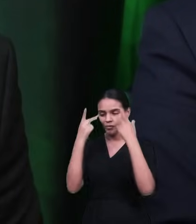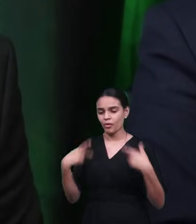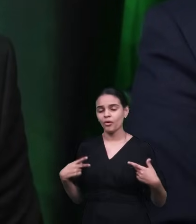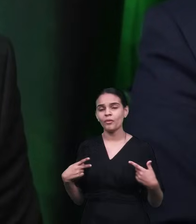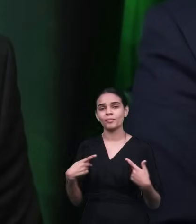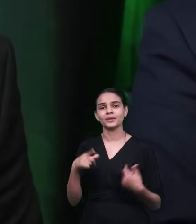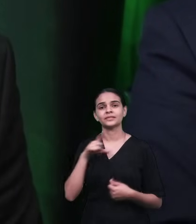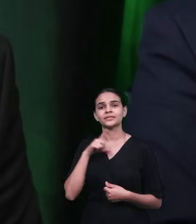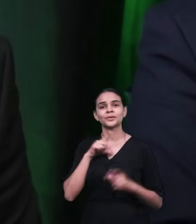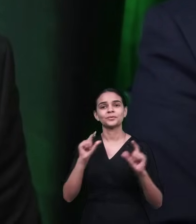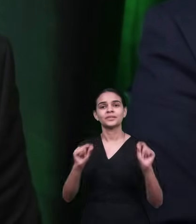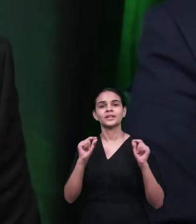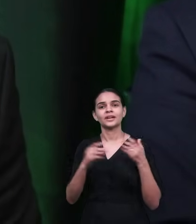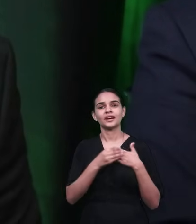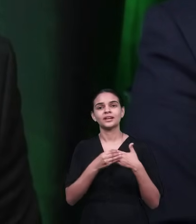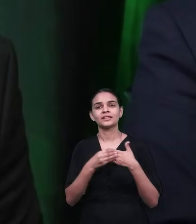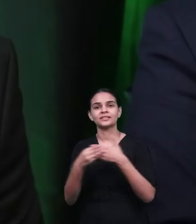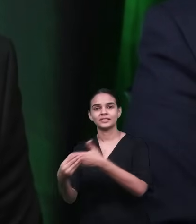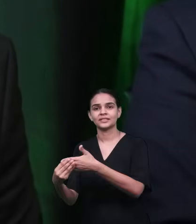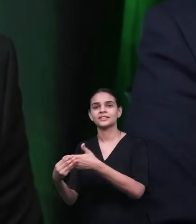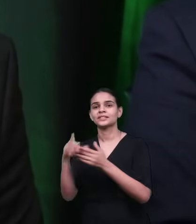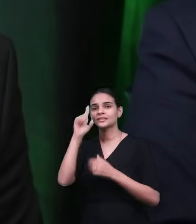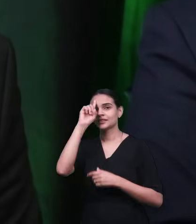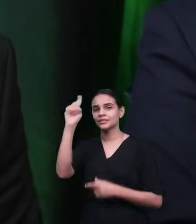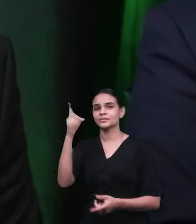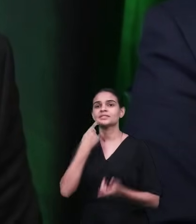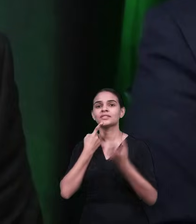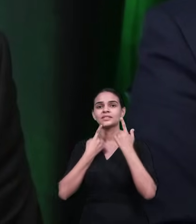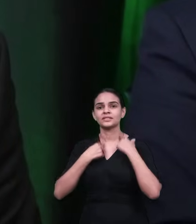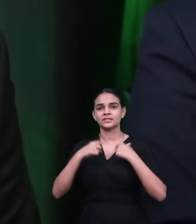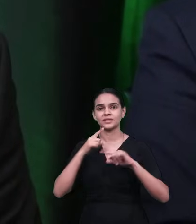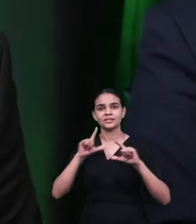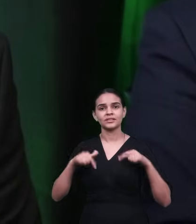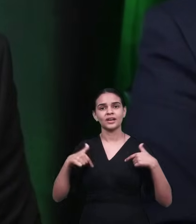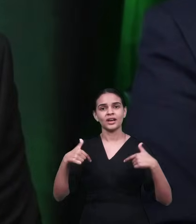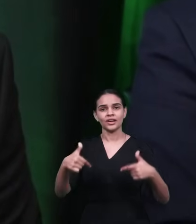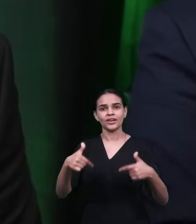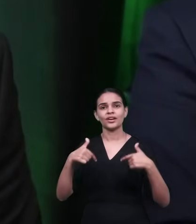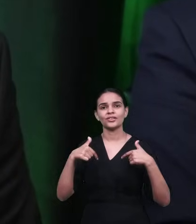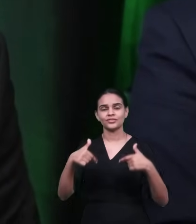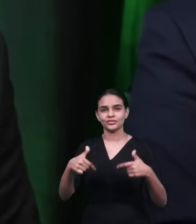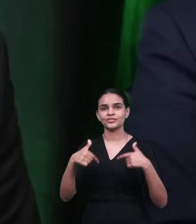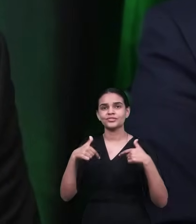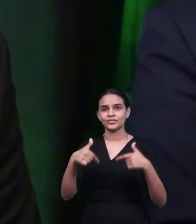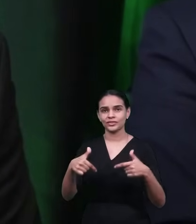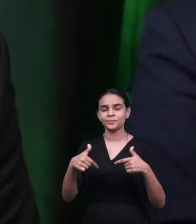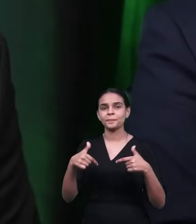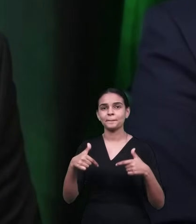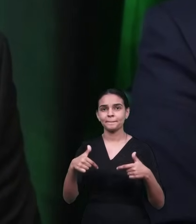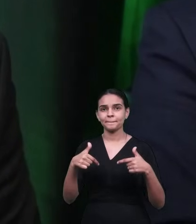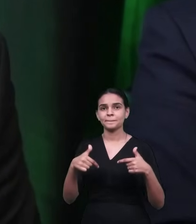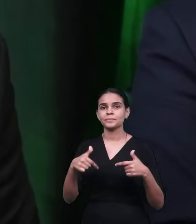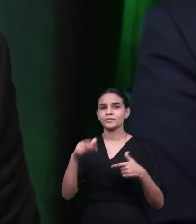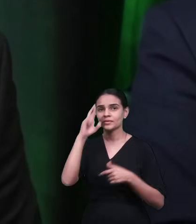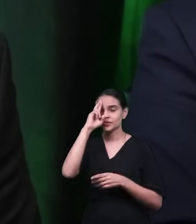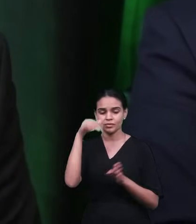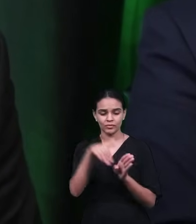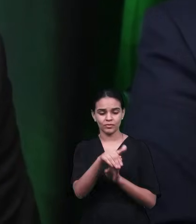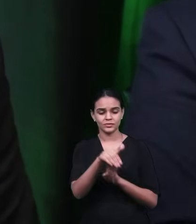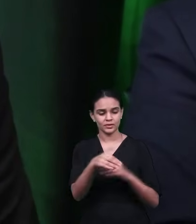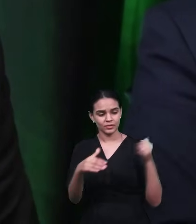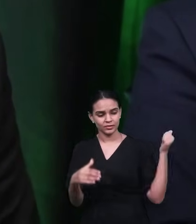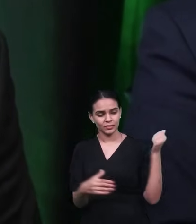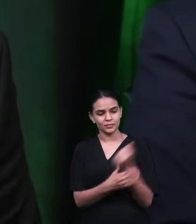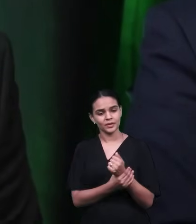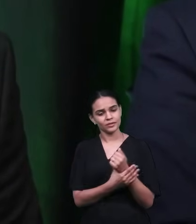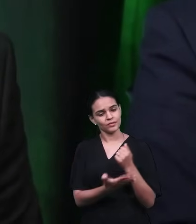quer fazer também e operar no coração de cada um que abraçou esta fé. Ande na minha presença, foi o que o Senhor disse para Abraão, e ser uma